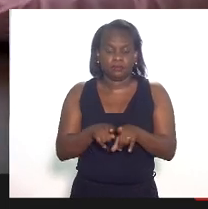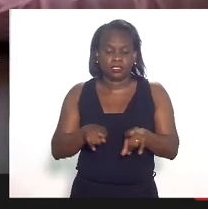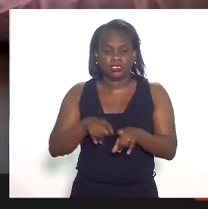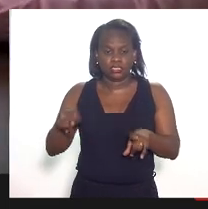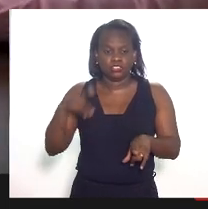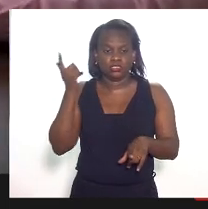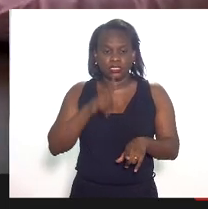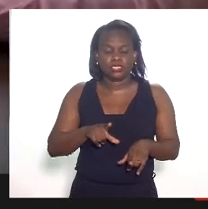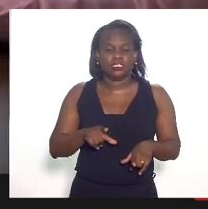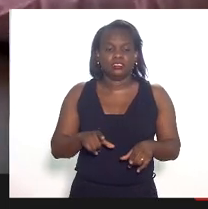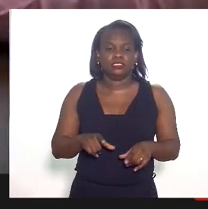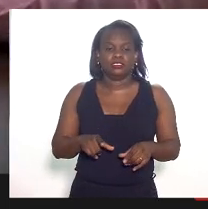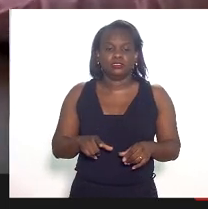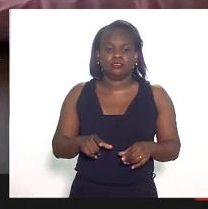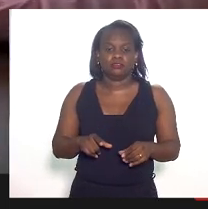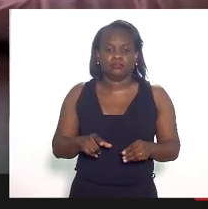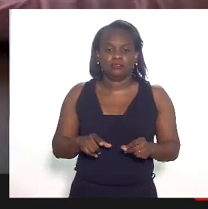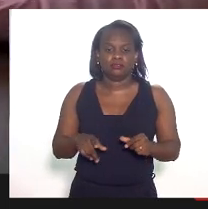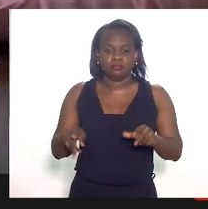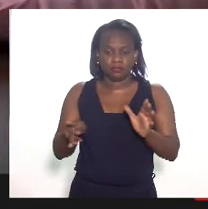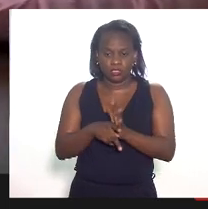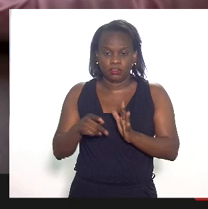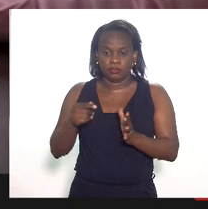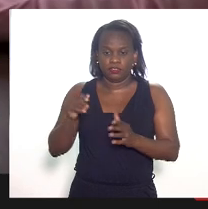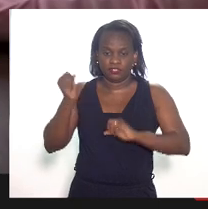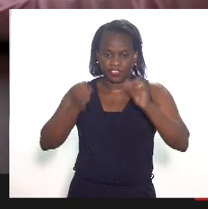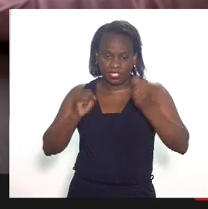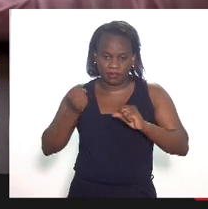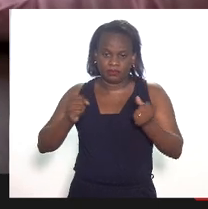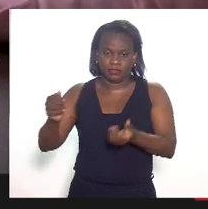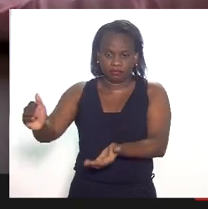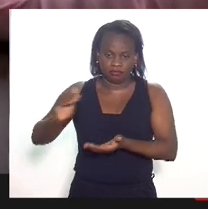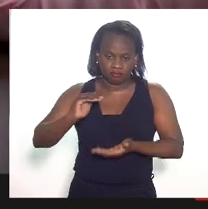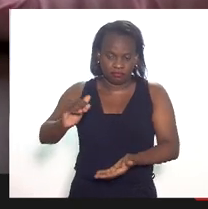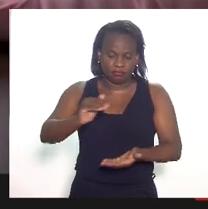possa receber dos fornecedores